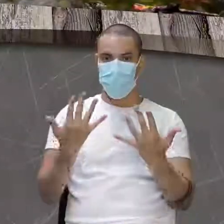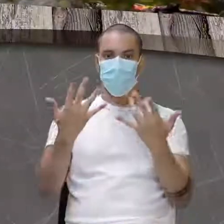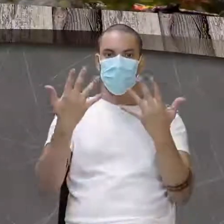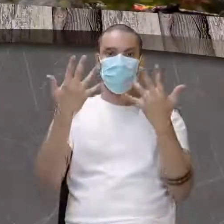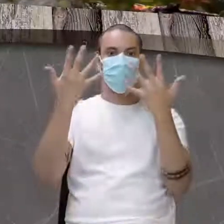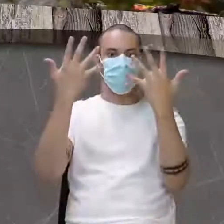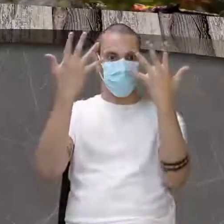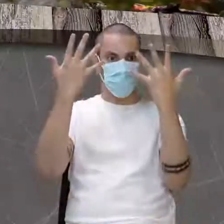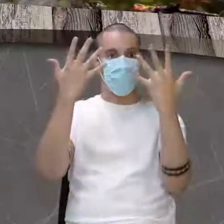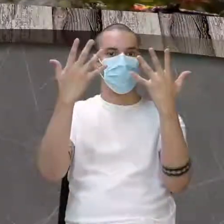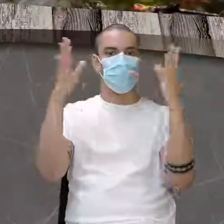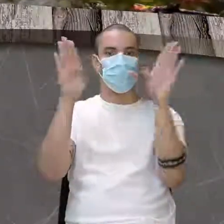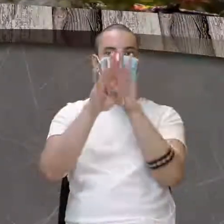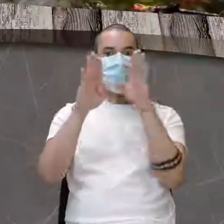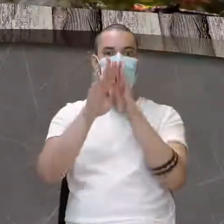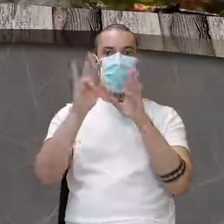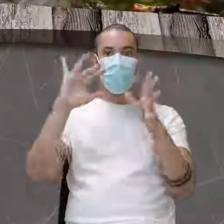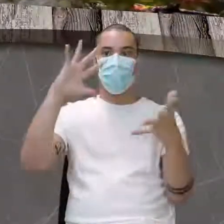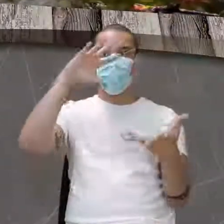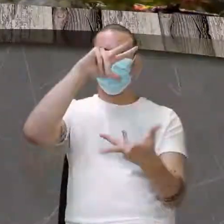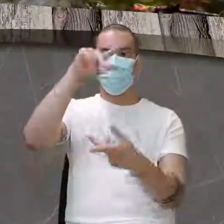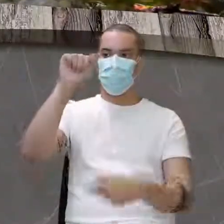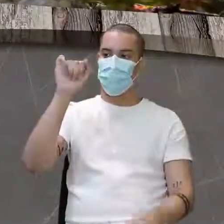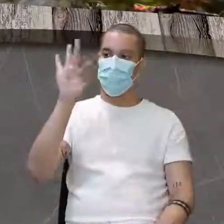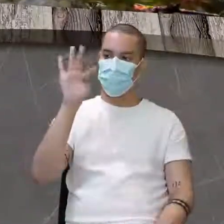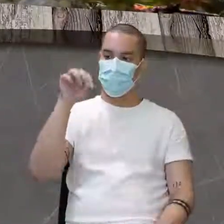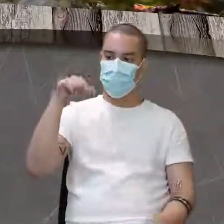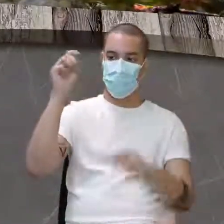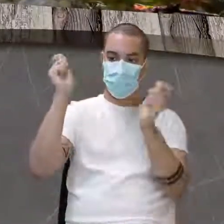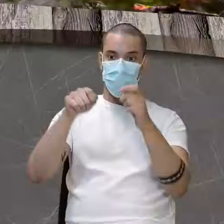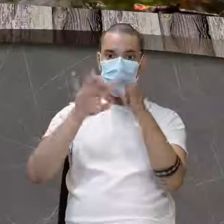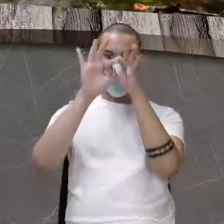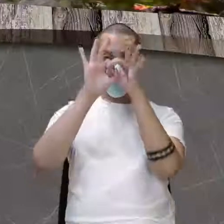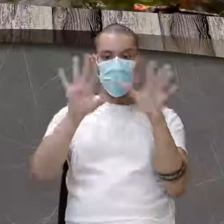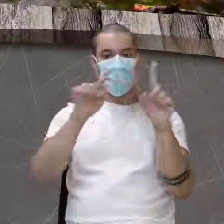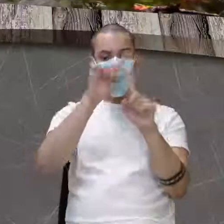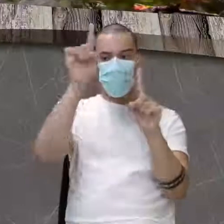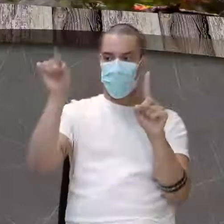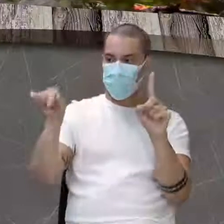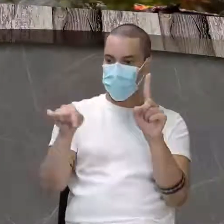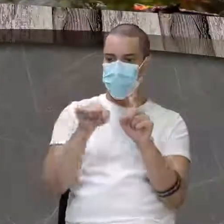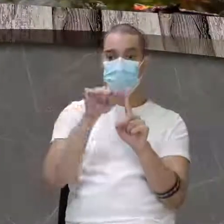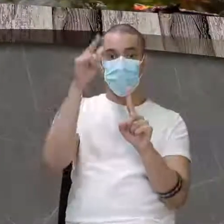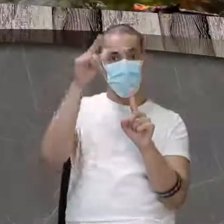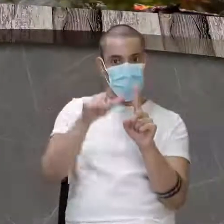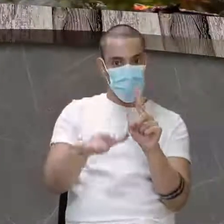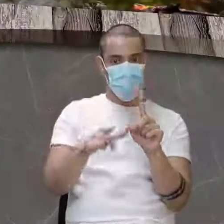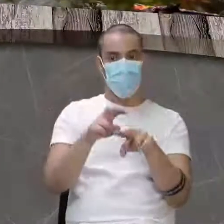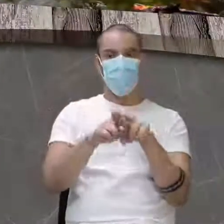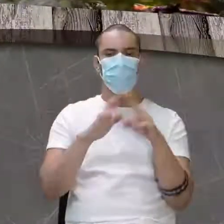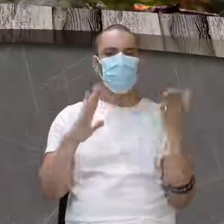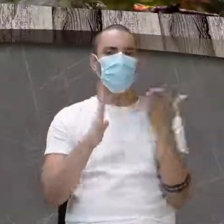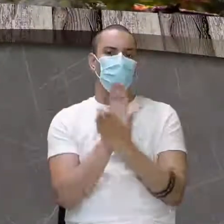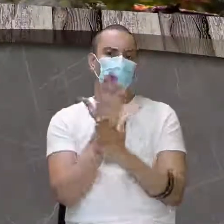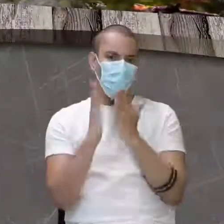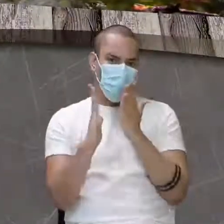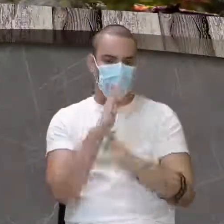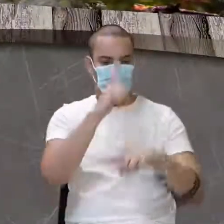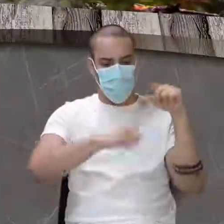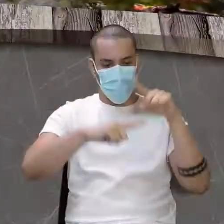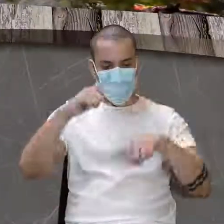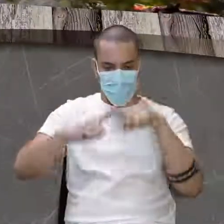atmosfera, tá? E vão permitir que todo esse ciclo se reinicie. Então, alguns